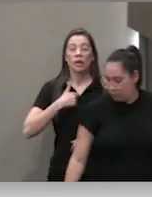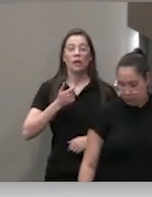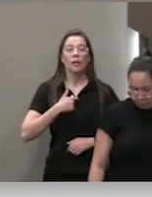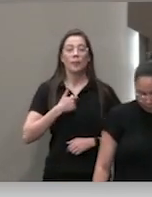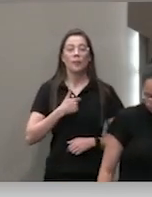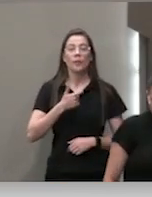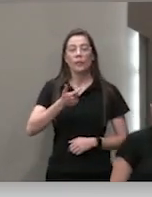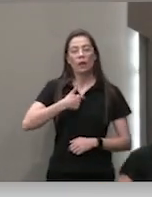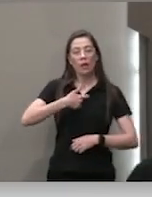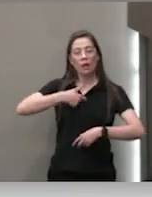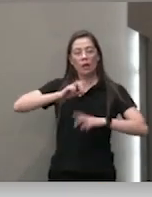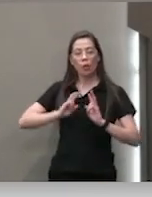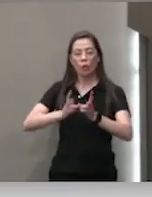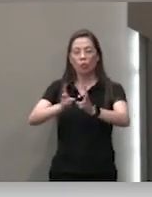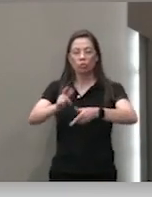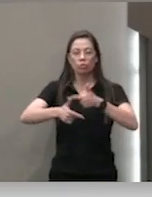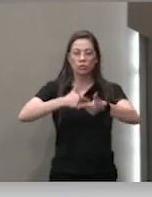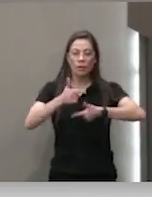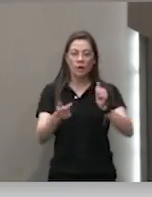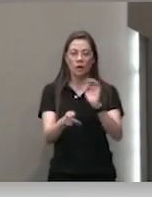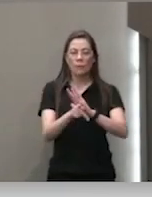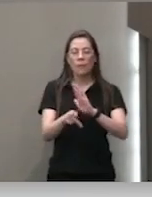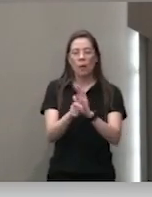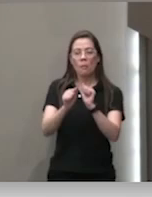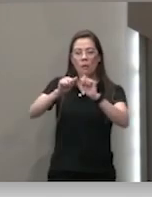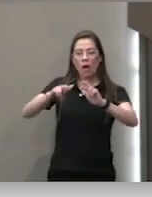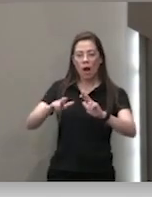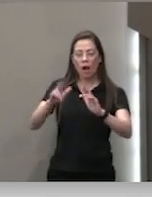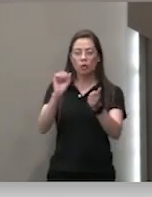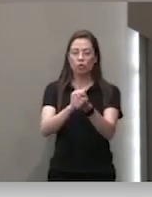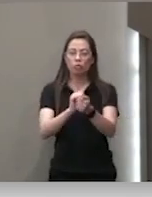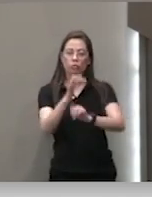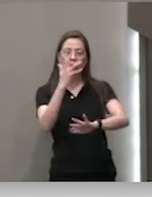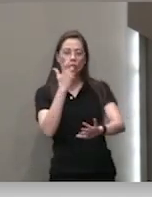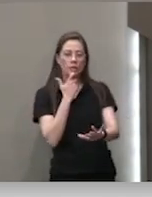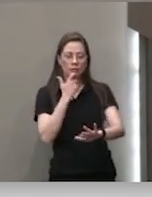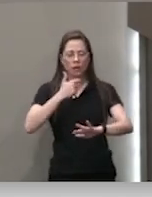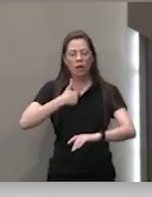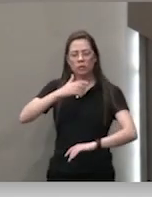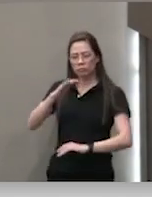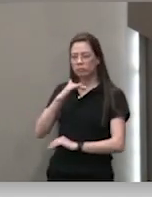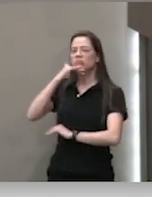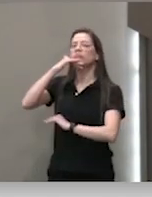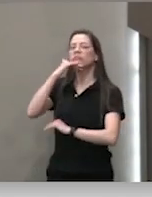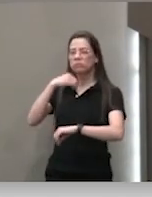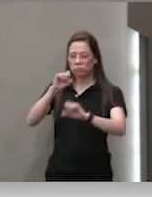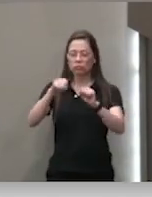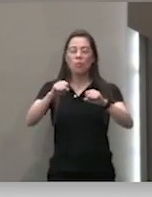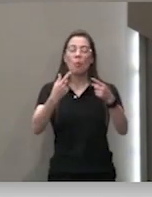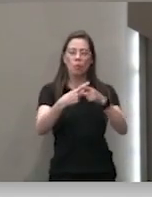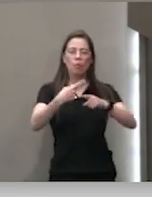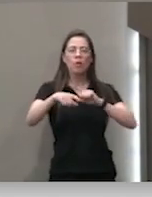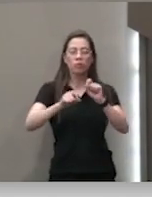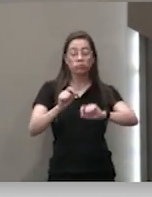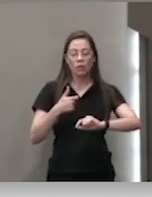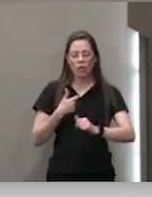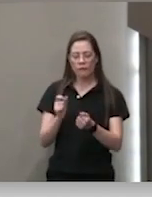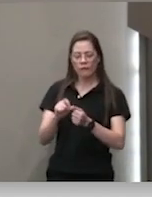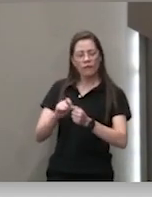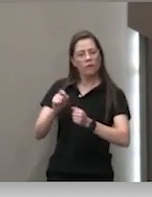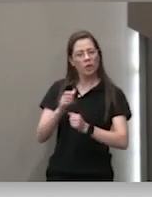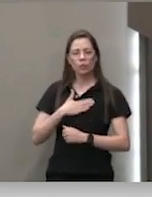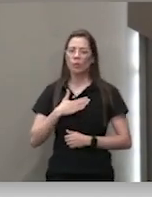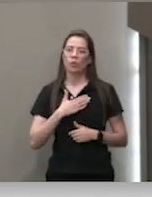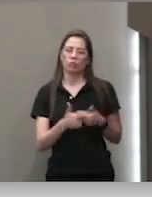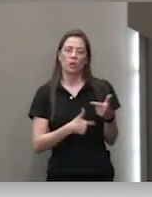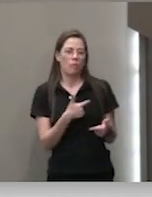saímos, melhor dizendo, toda a equipe, assessoria aqui presente, saímos de cabeça erguida, porque, de fato, nós fizemos a nossa